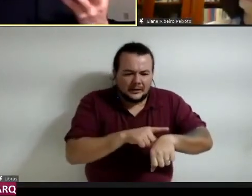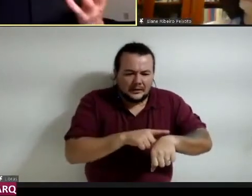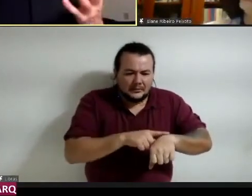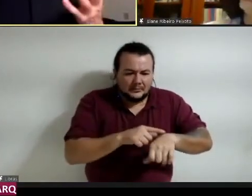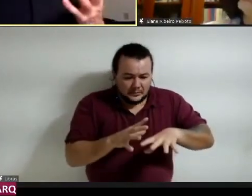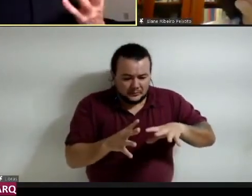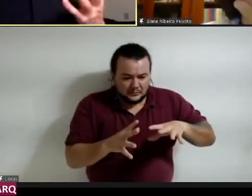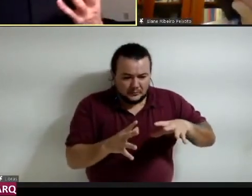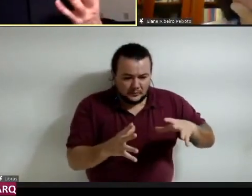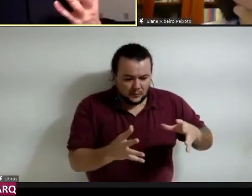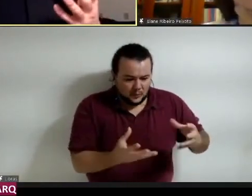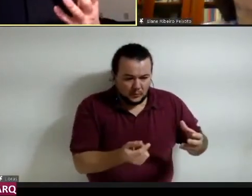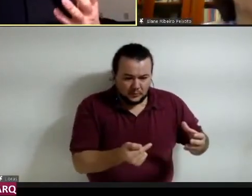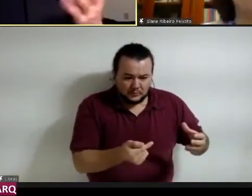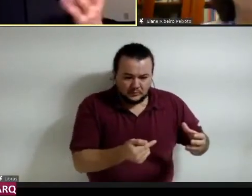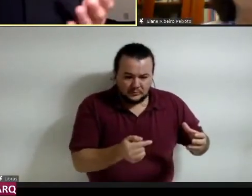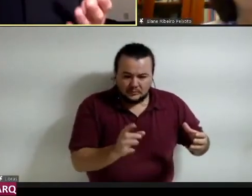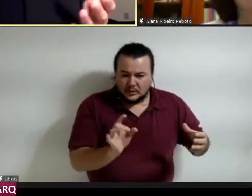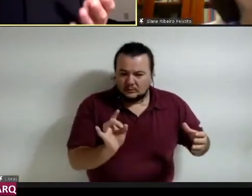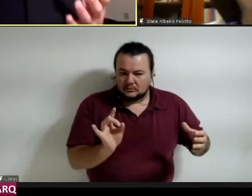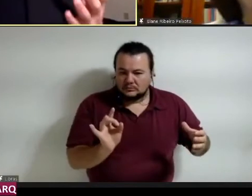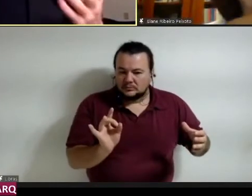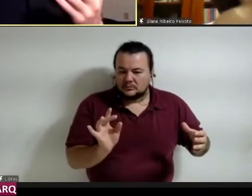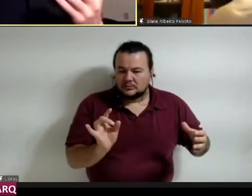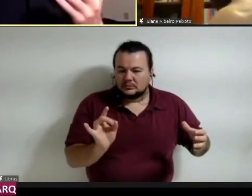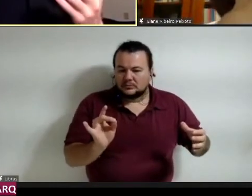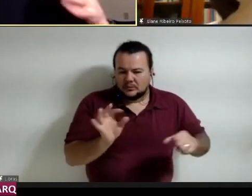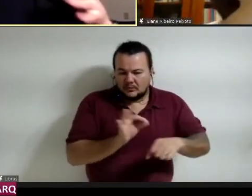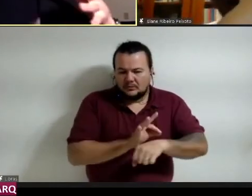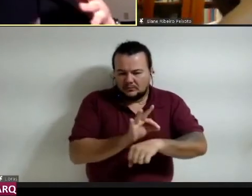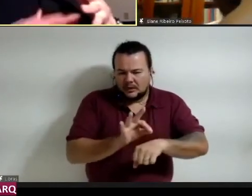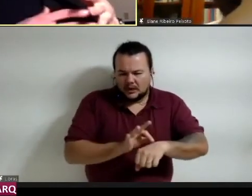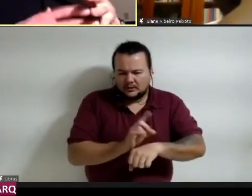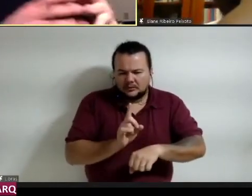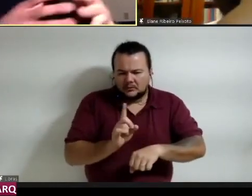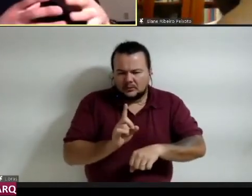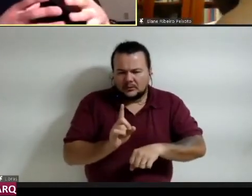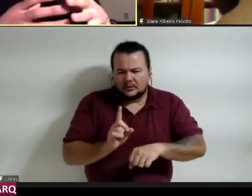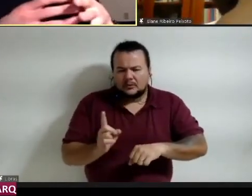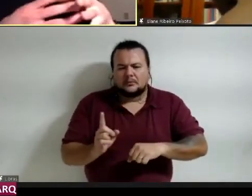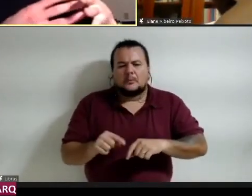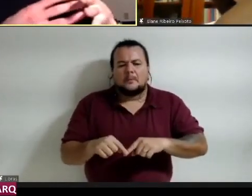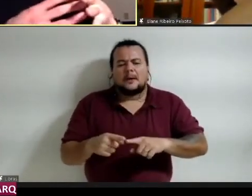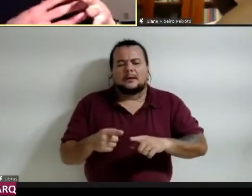mundialmente, não só na arquitetura, a gente começa